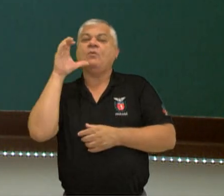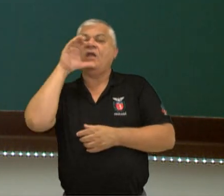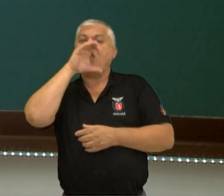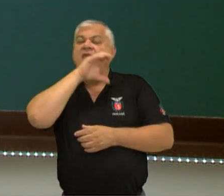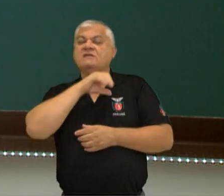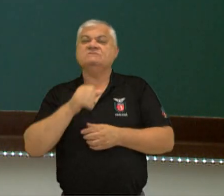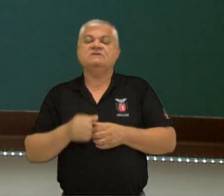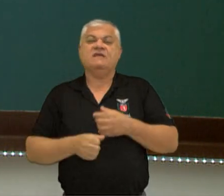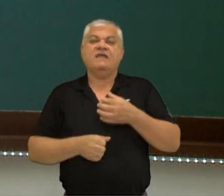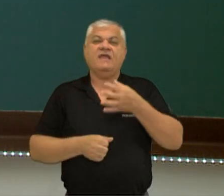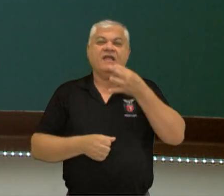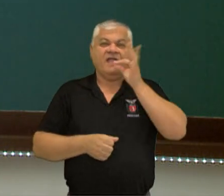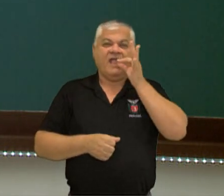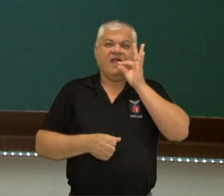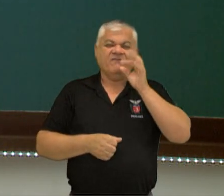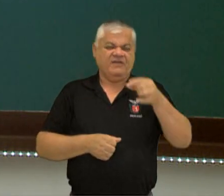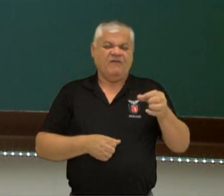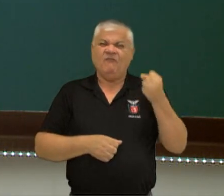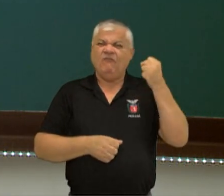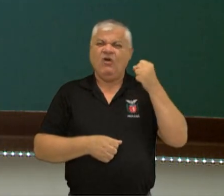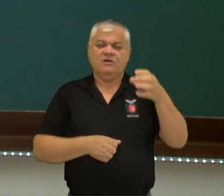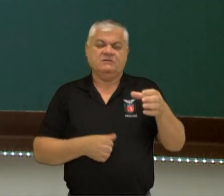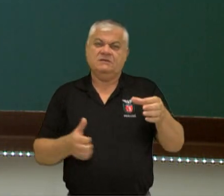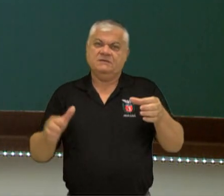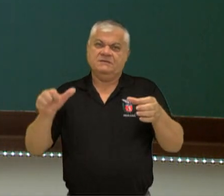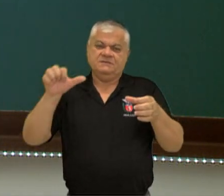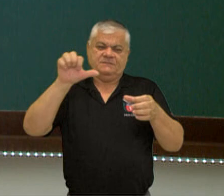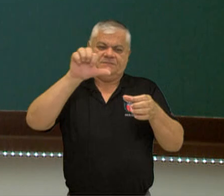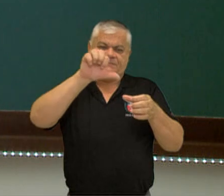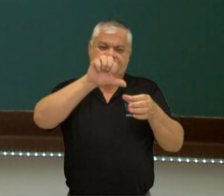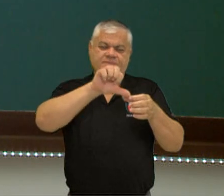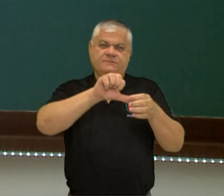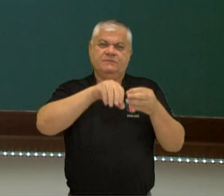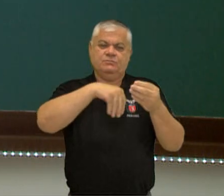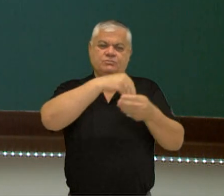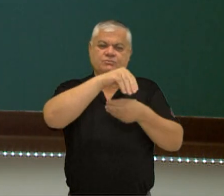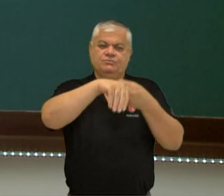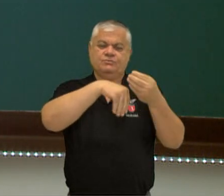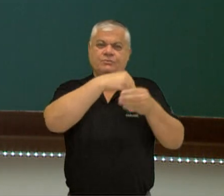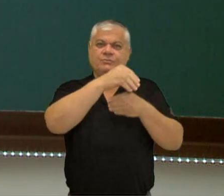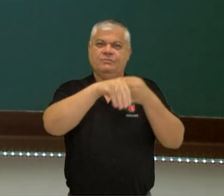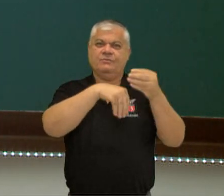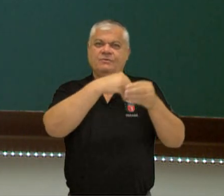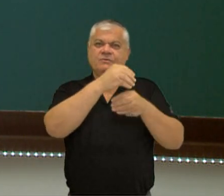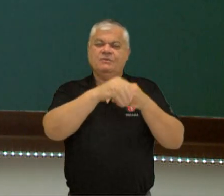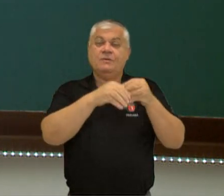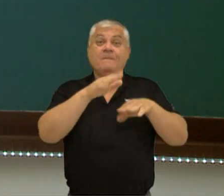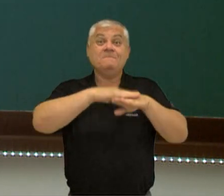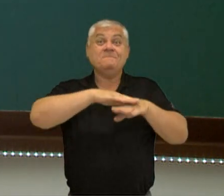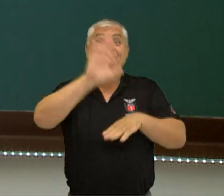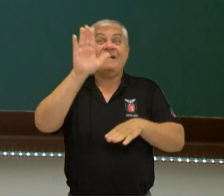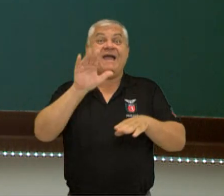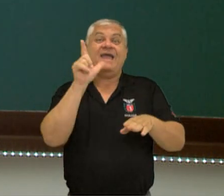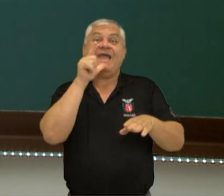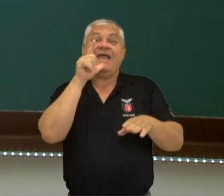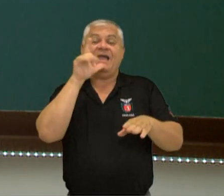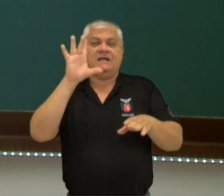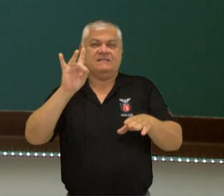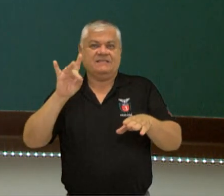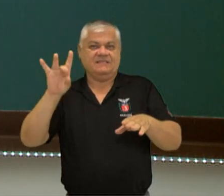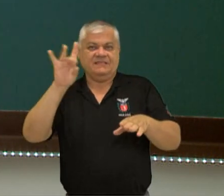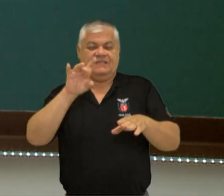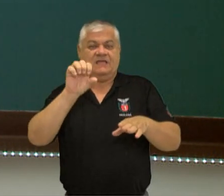que está muito forte para torná-lo mais fraco. Então, eu estou fazendo a diluição, adicionando mais do solvente, ou seja,